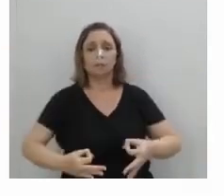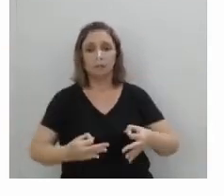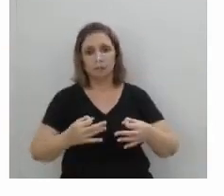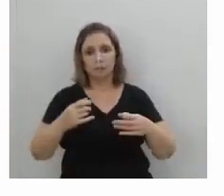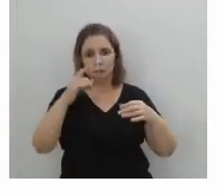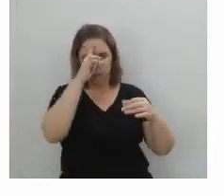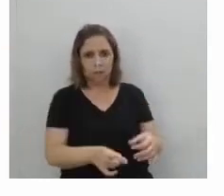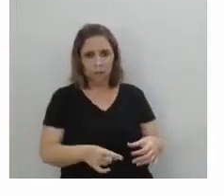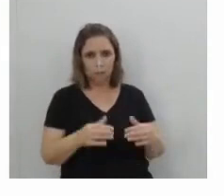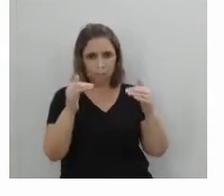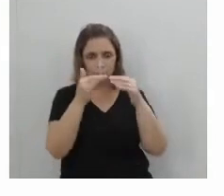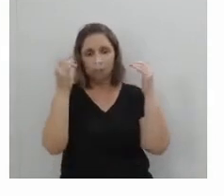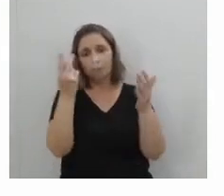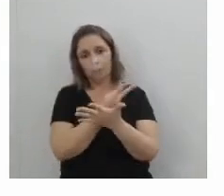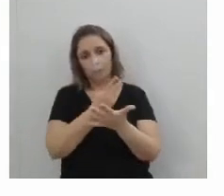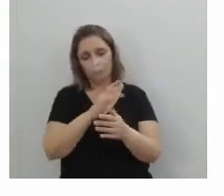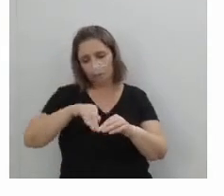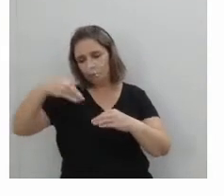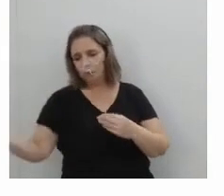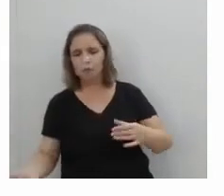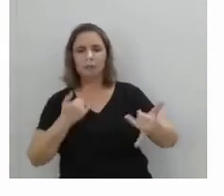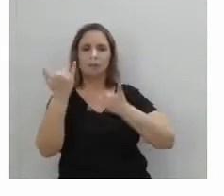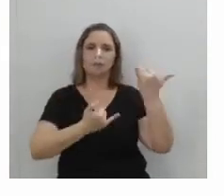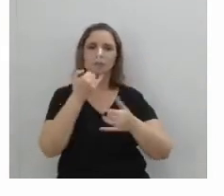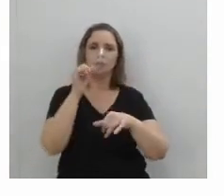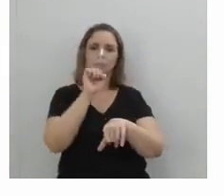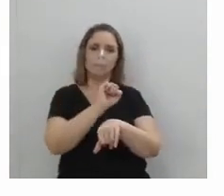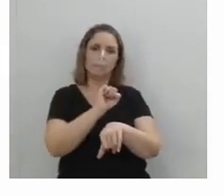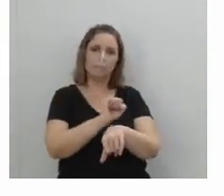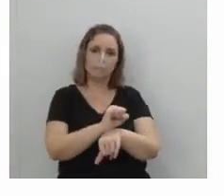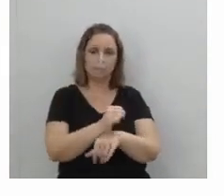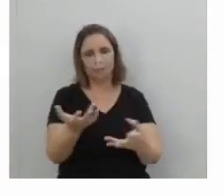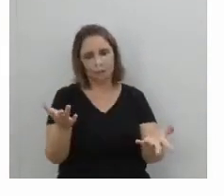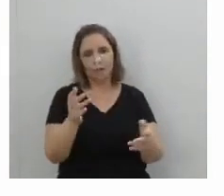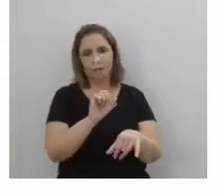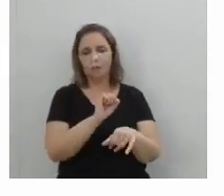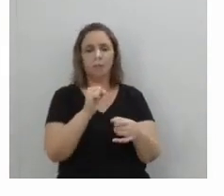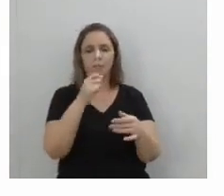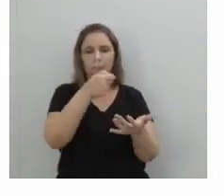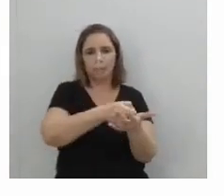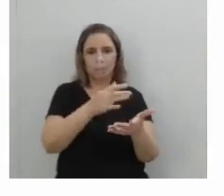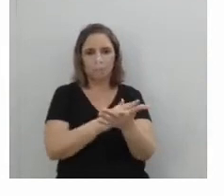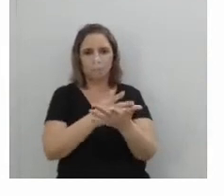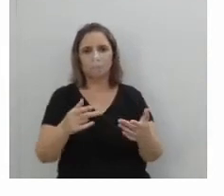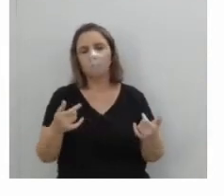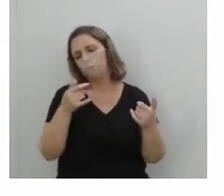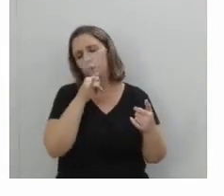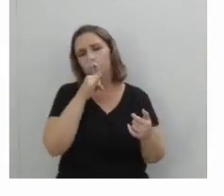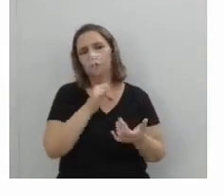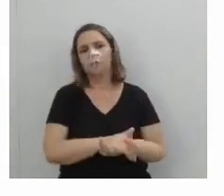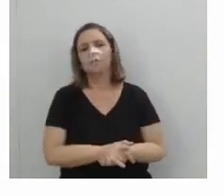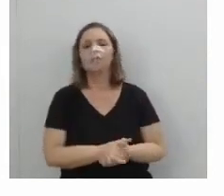não deixar a bola cair. Quem errar, sai da brincadeira ou paga um mico. Eu trouxe aí algumas ideias de alguns comandos que vocês podem